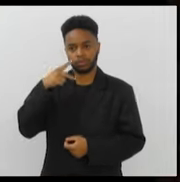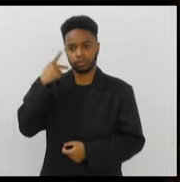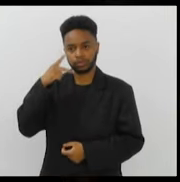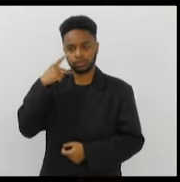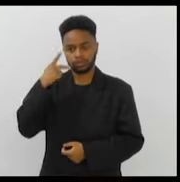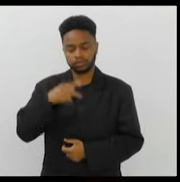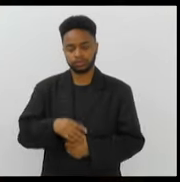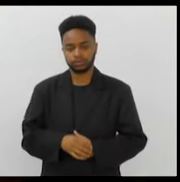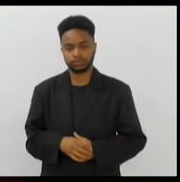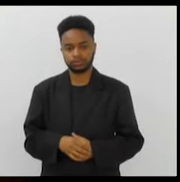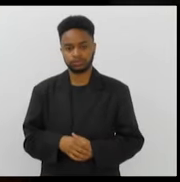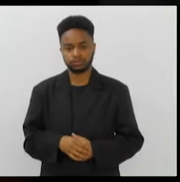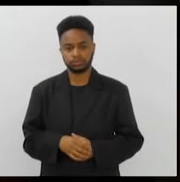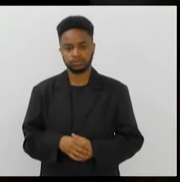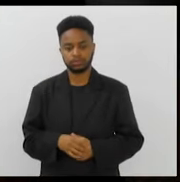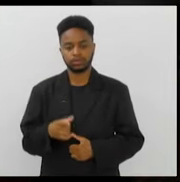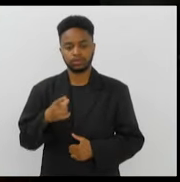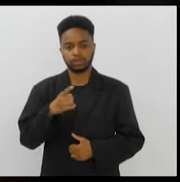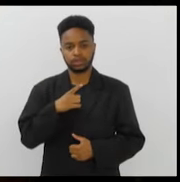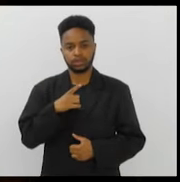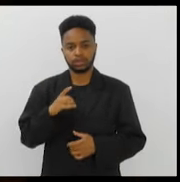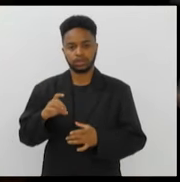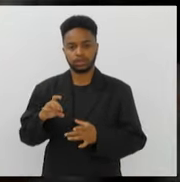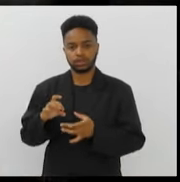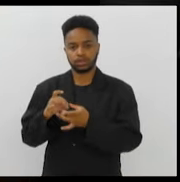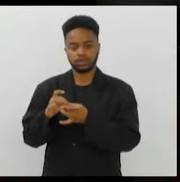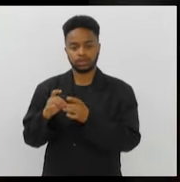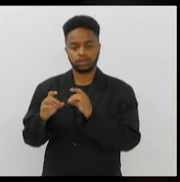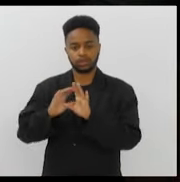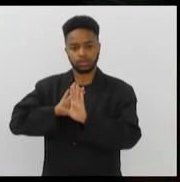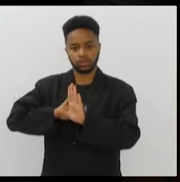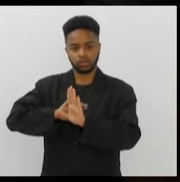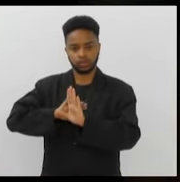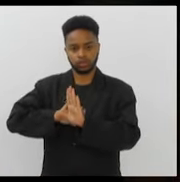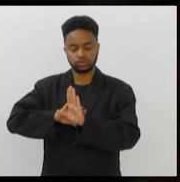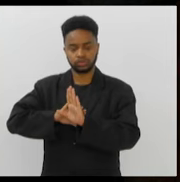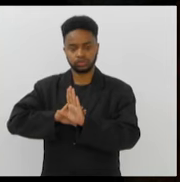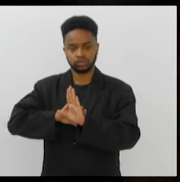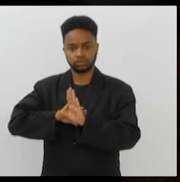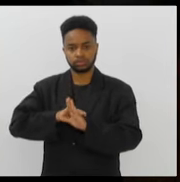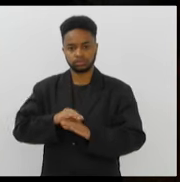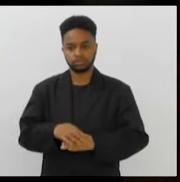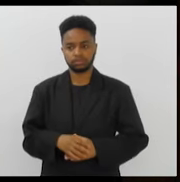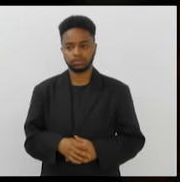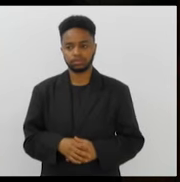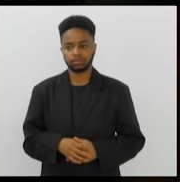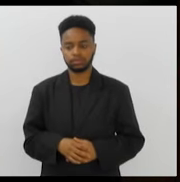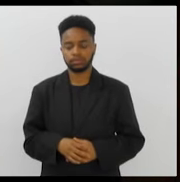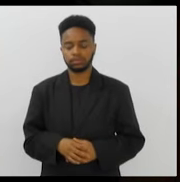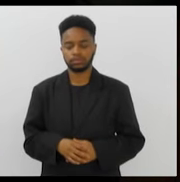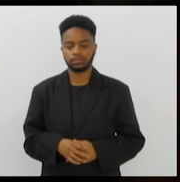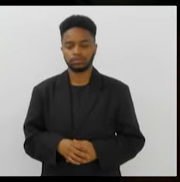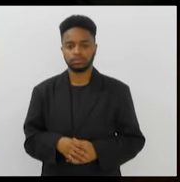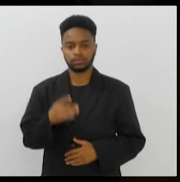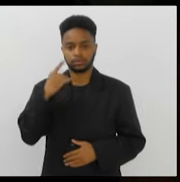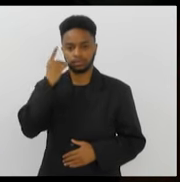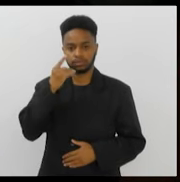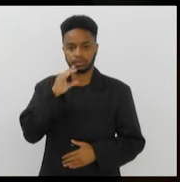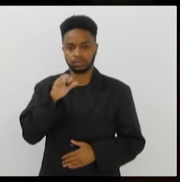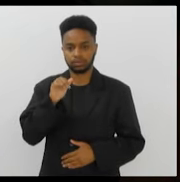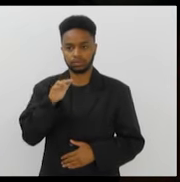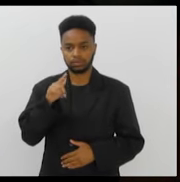Uma agremiação política que tem matiz, cor ideológica, nobre deputado Carlos